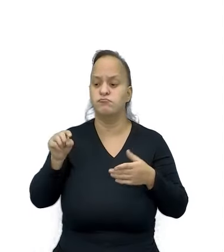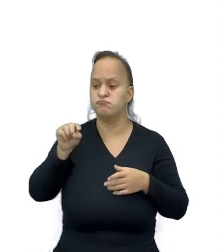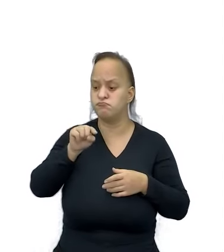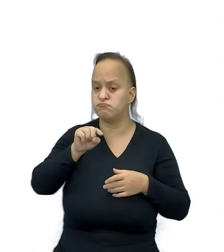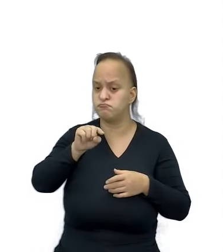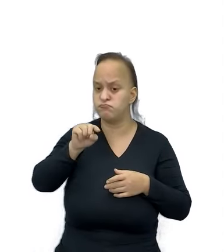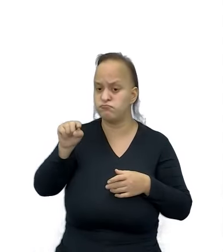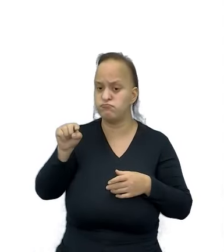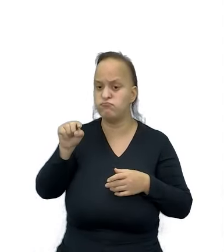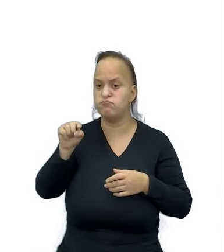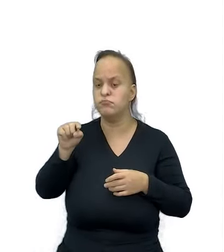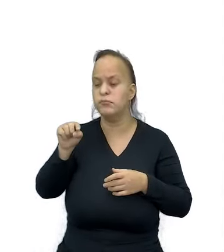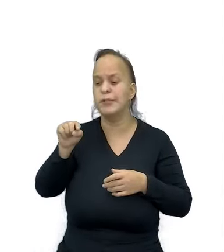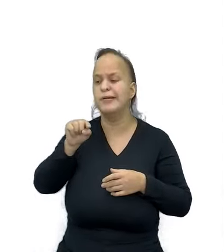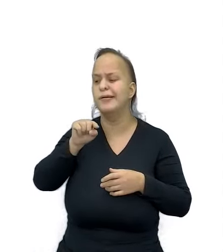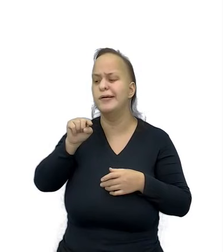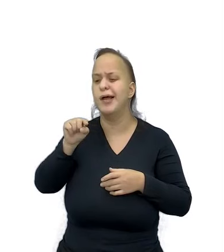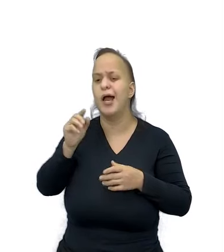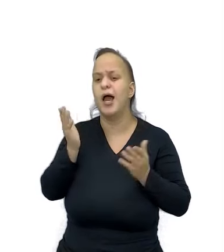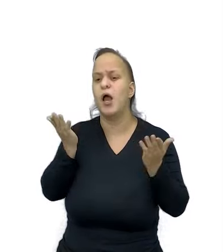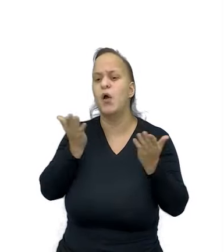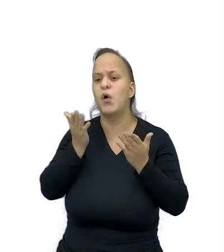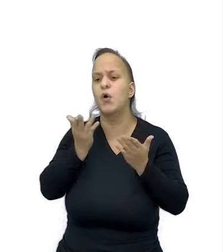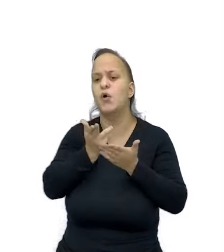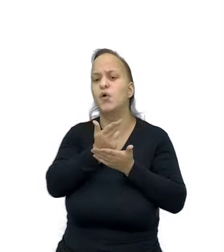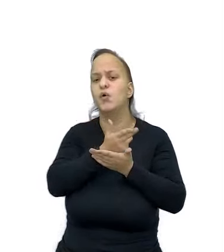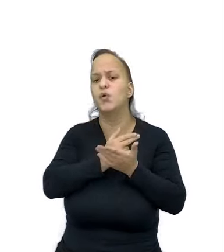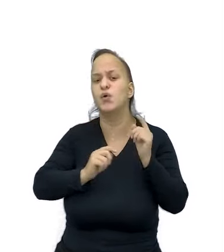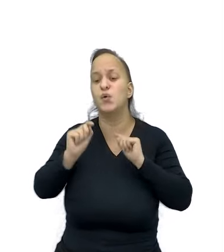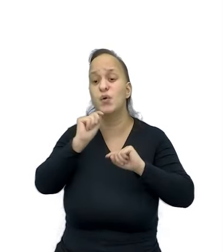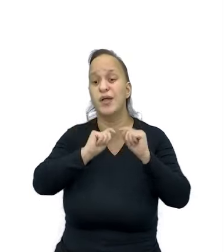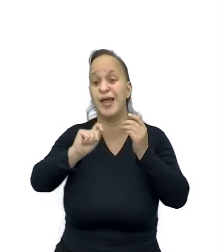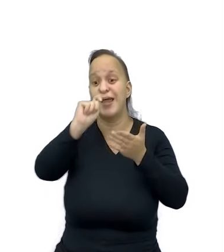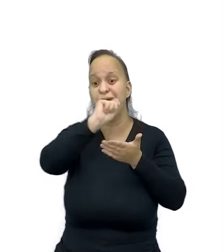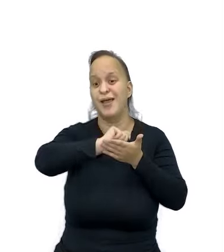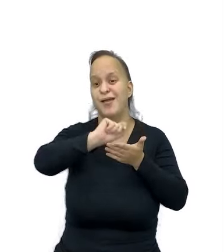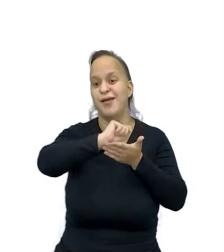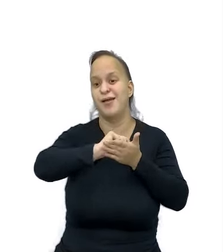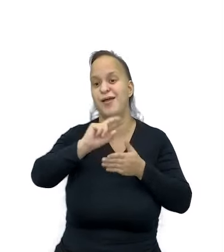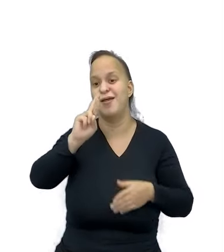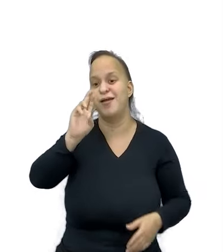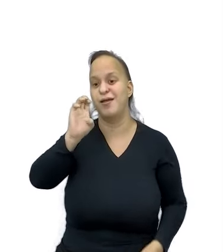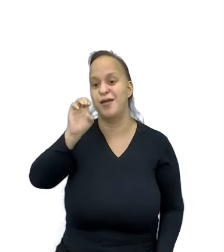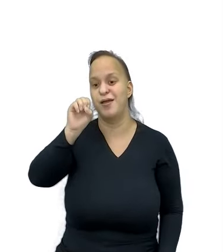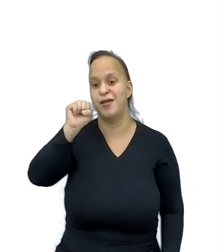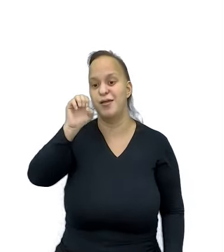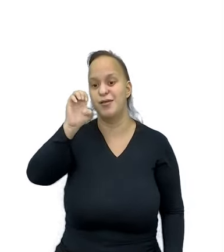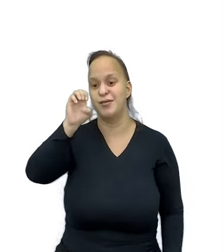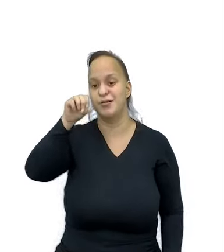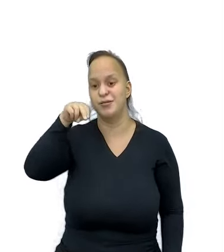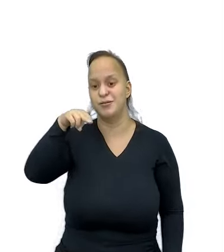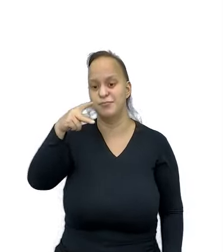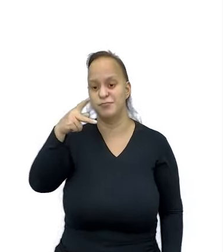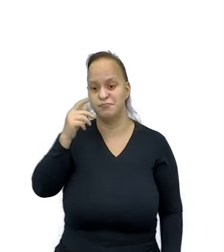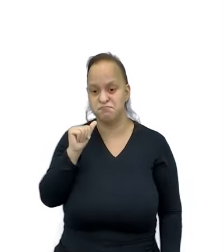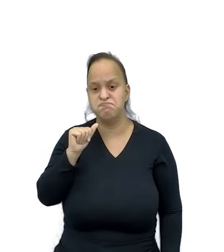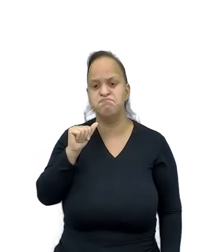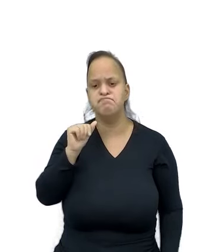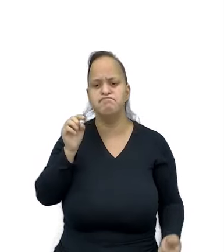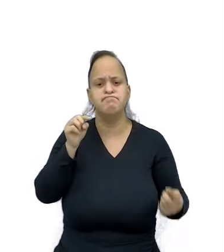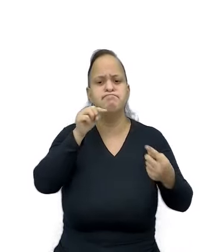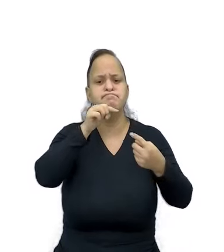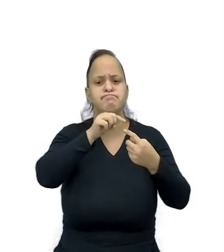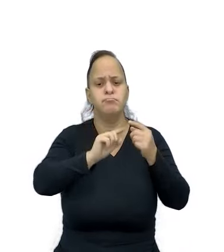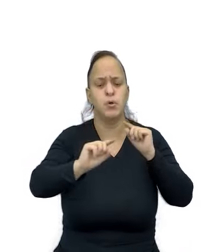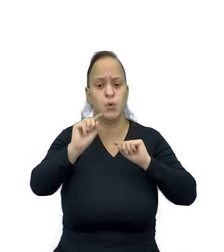para o gênero resenha. Então, a gente tem ali, né, um texto, que é uma resenha, e o objetivo dessa aula é